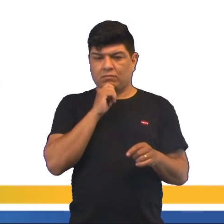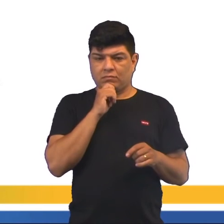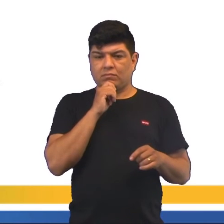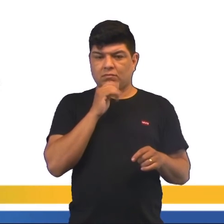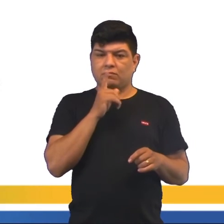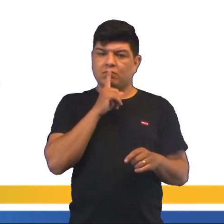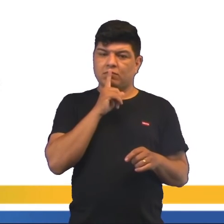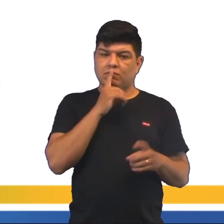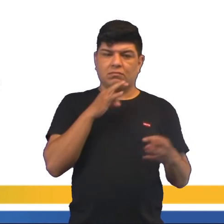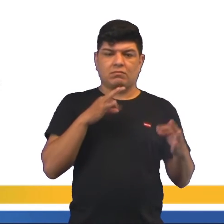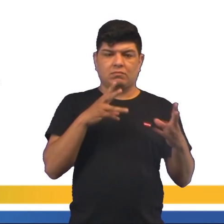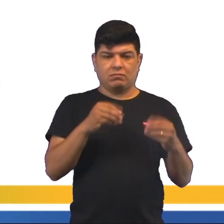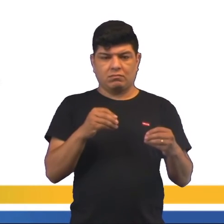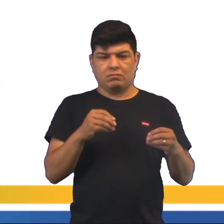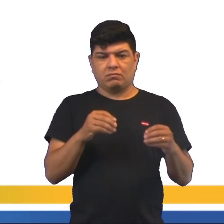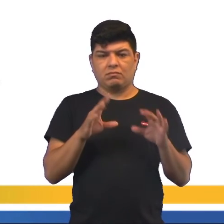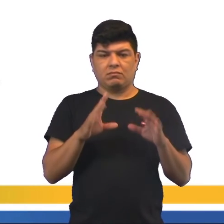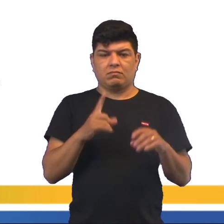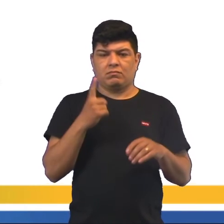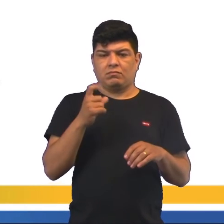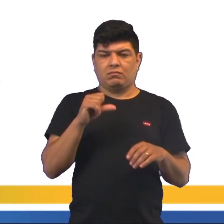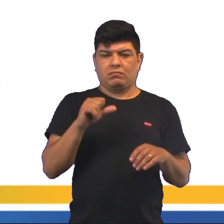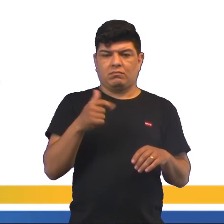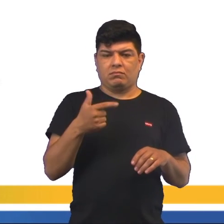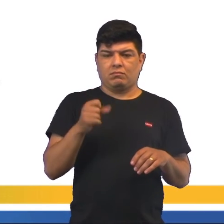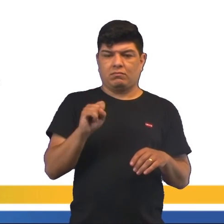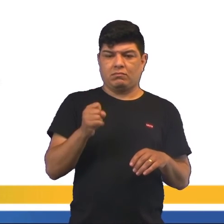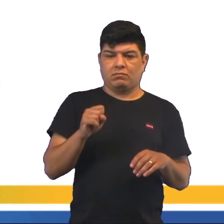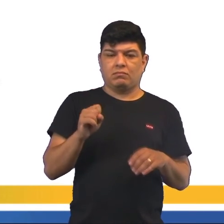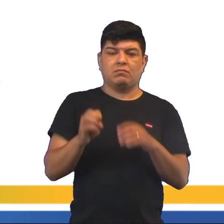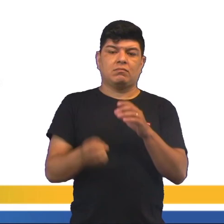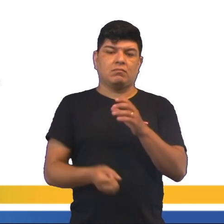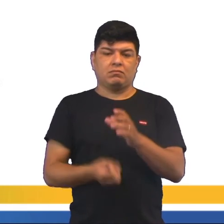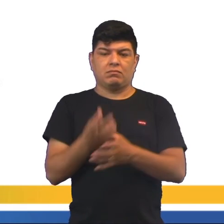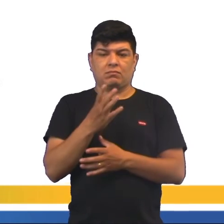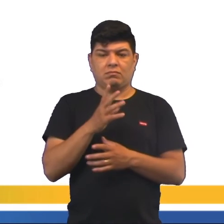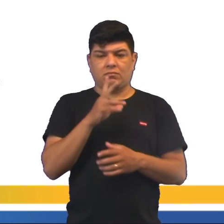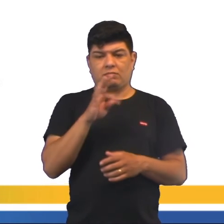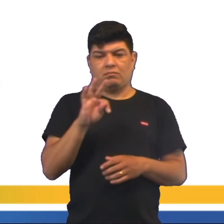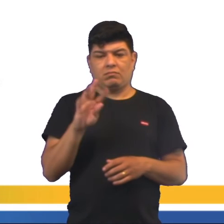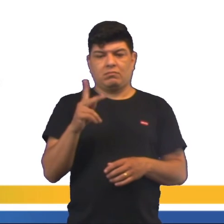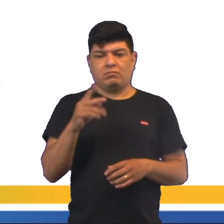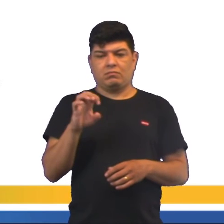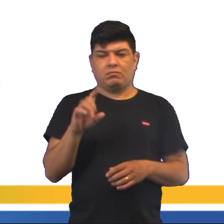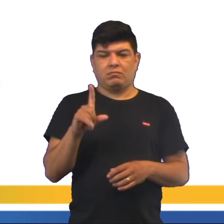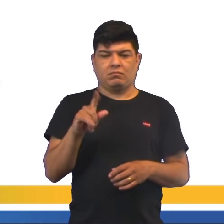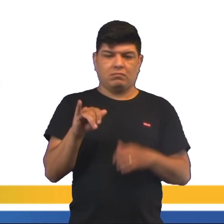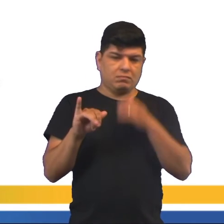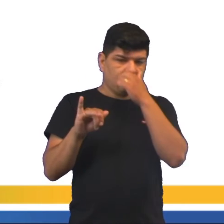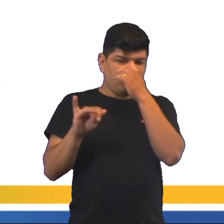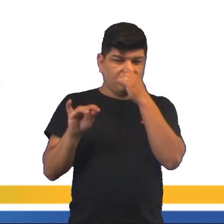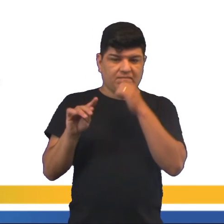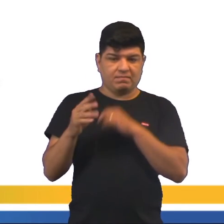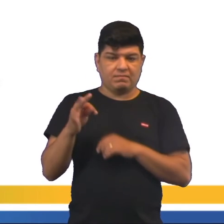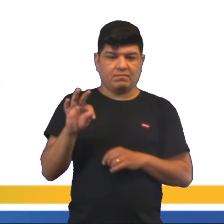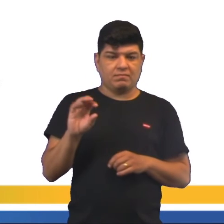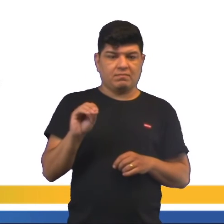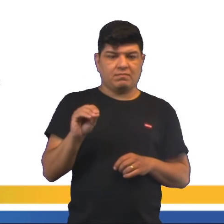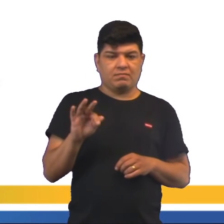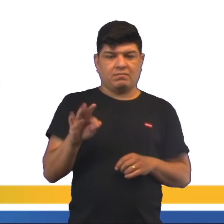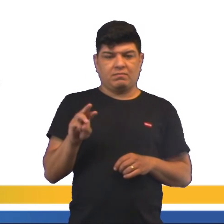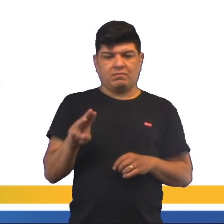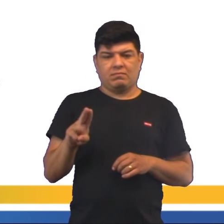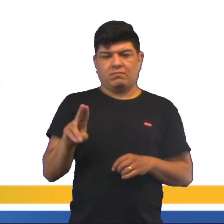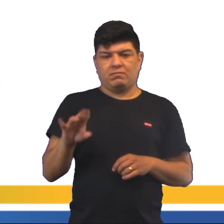momentos em silêncio absoluto. Em 1928, foi lançado The Lights of the New York, que viria a